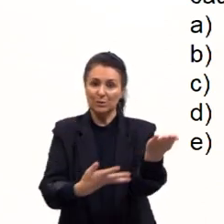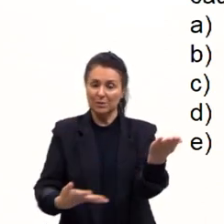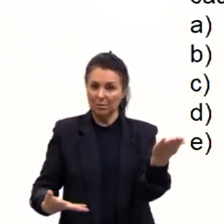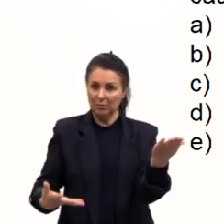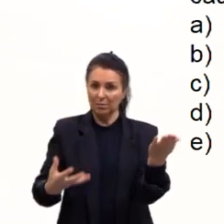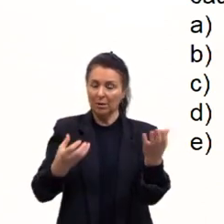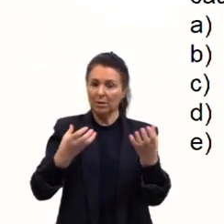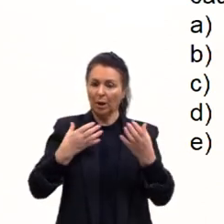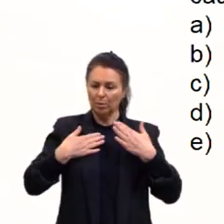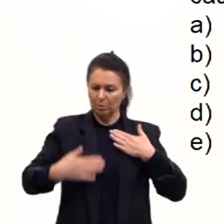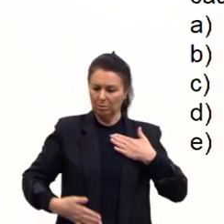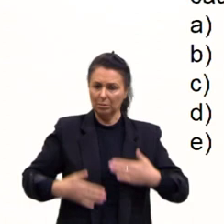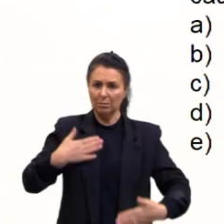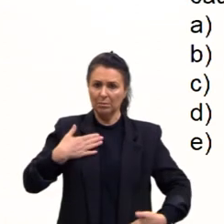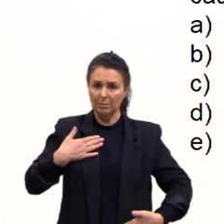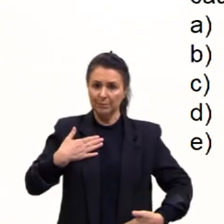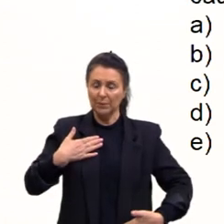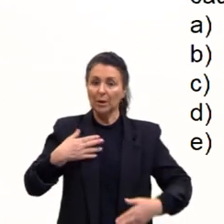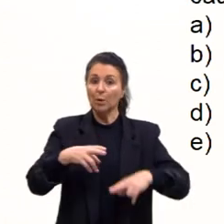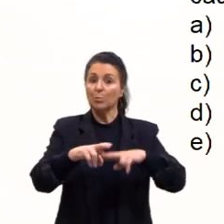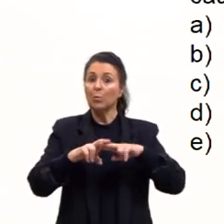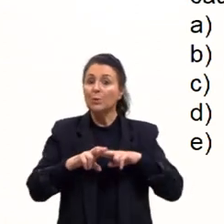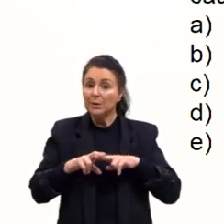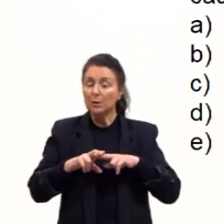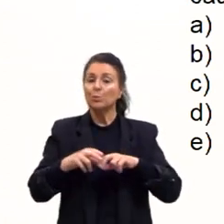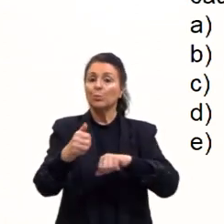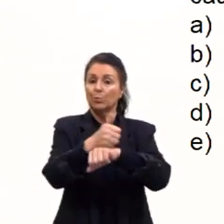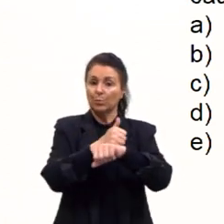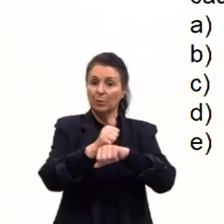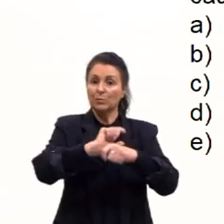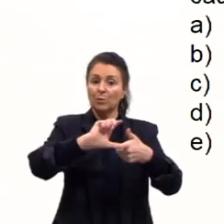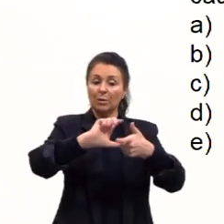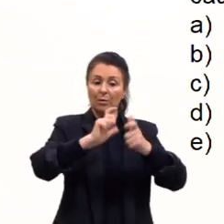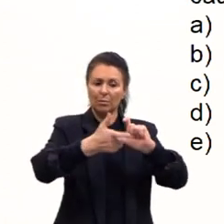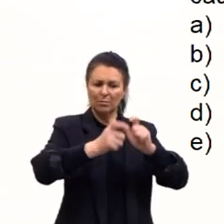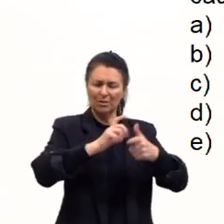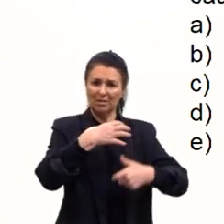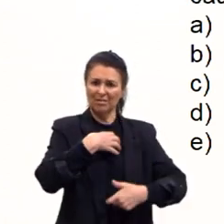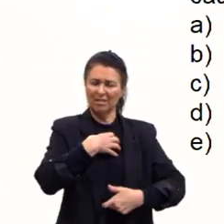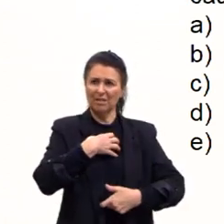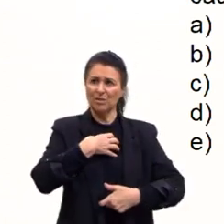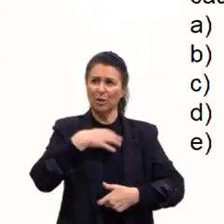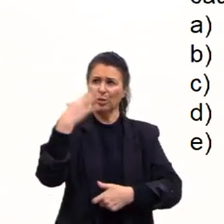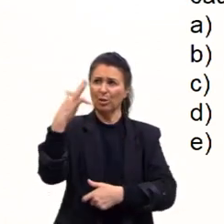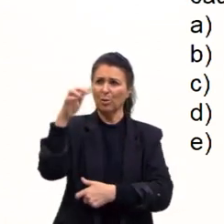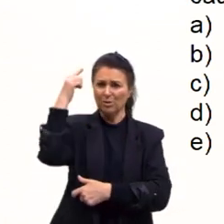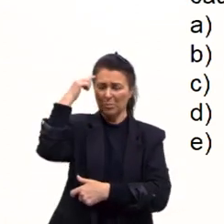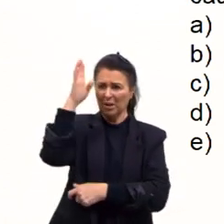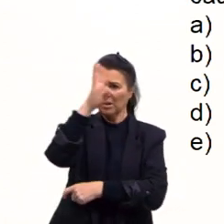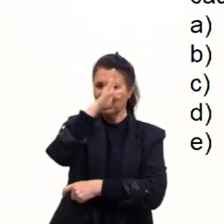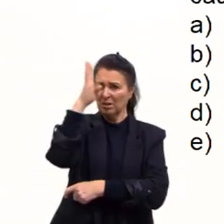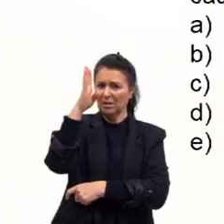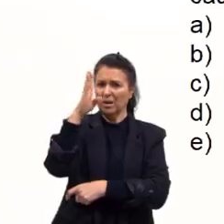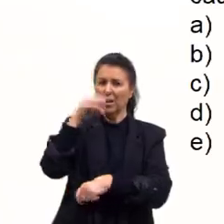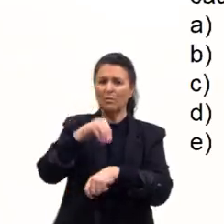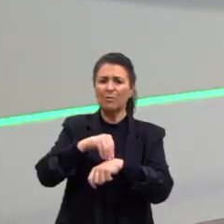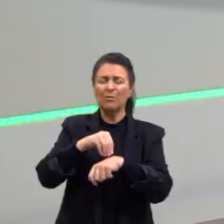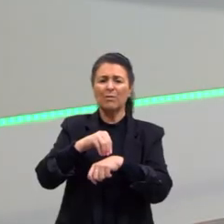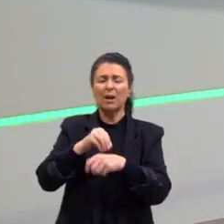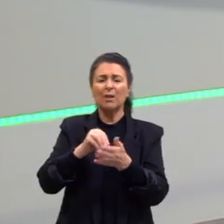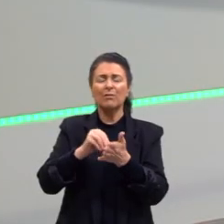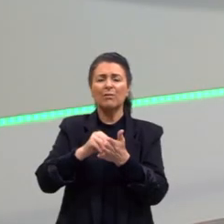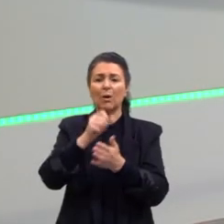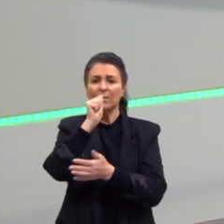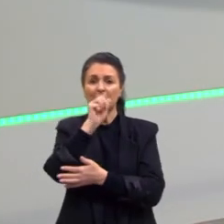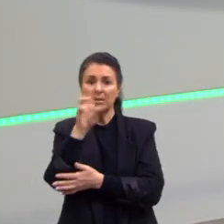organismo por esta razão muitos atletas apresentam mal-estar dor de cabeça tontura falta de ar ao